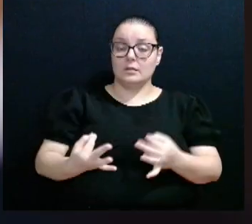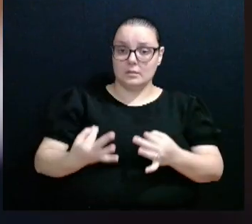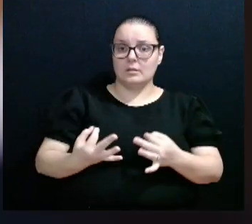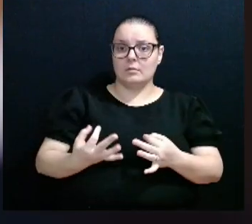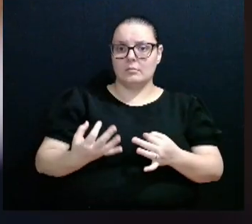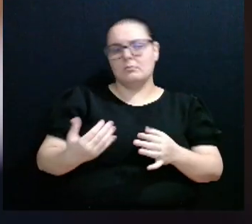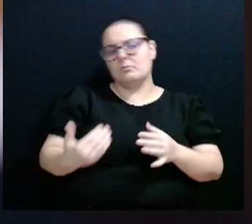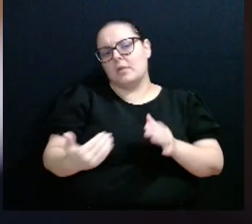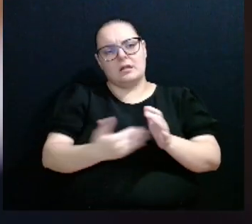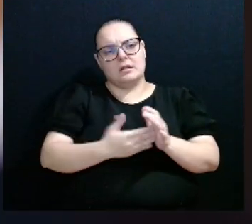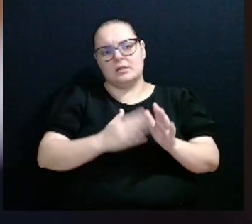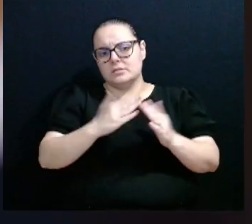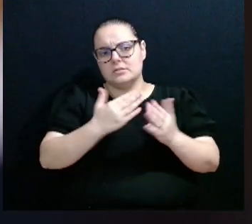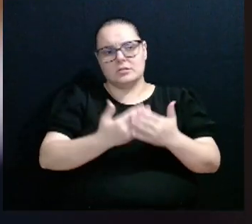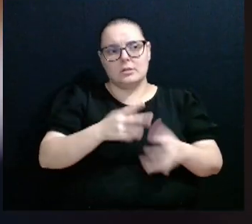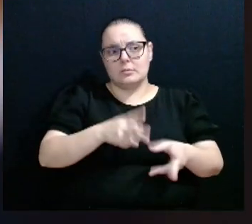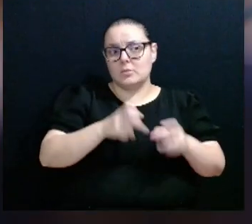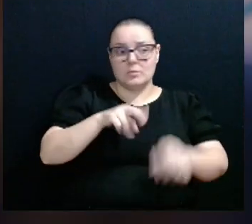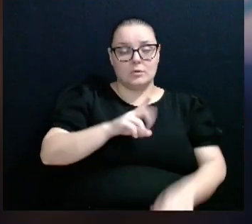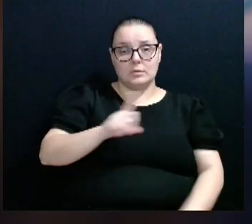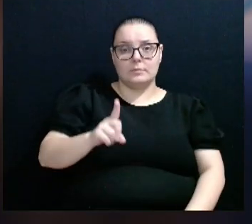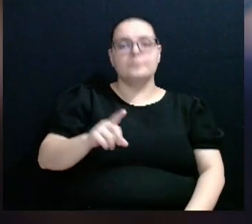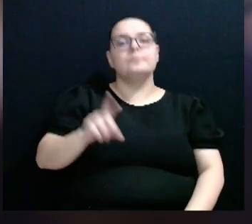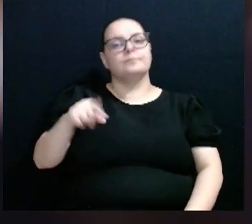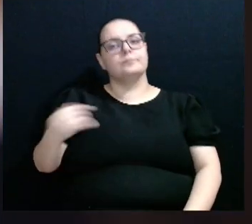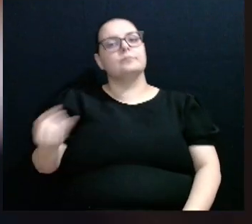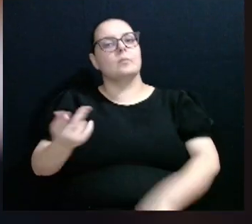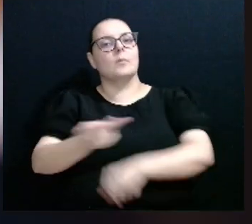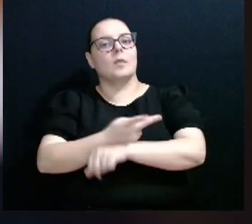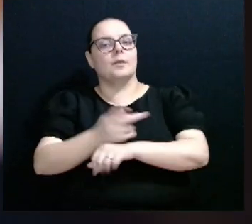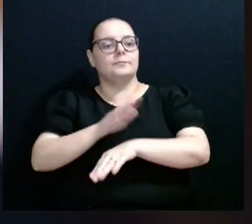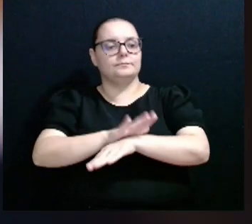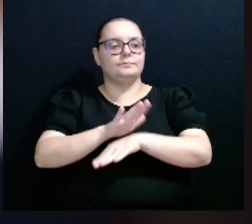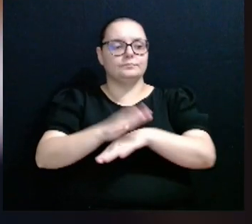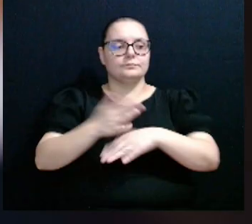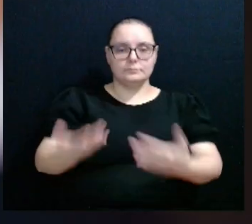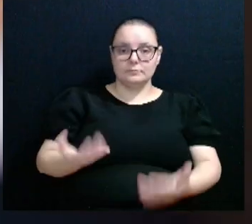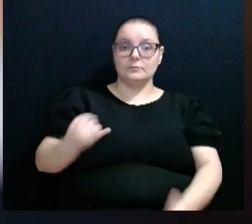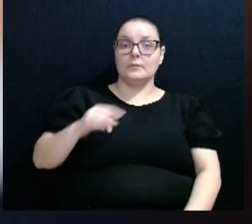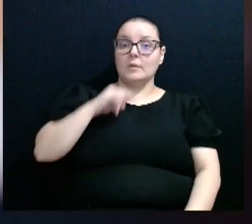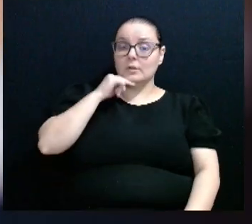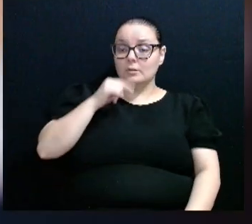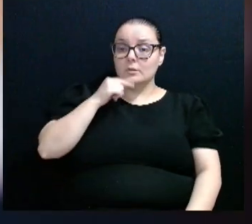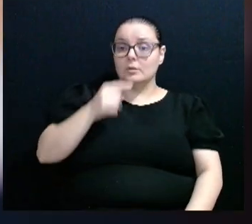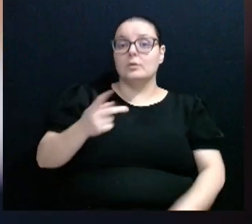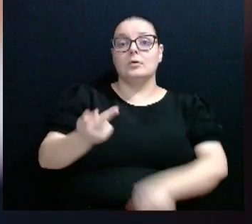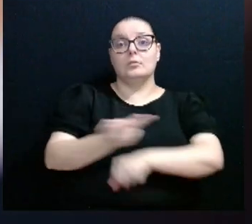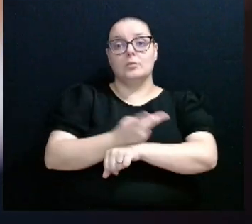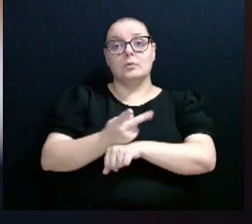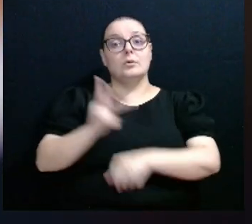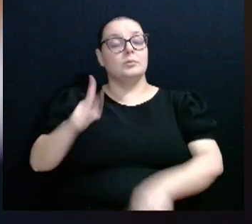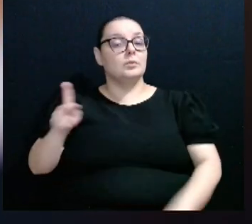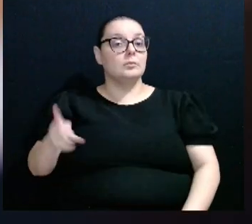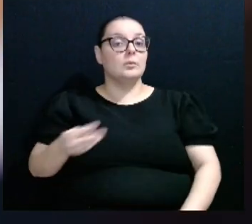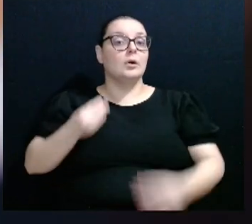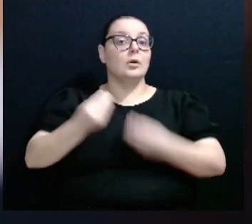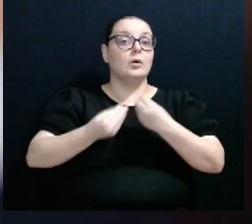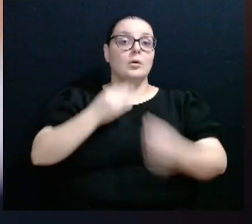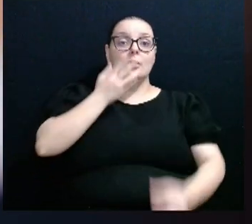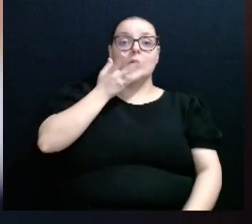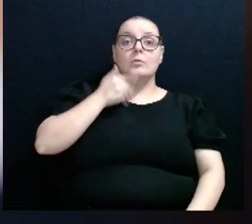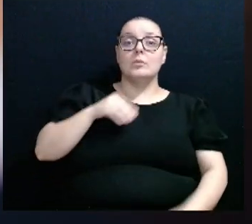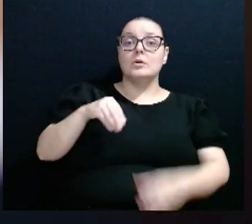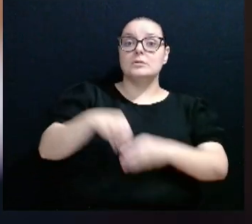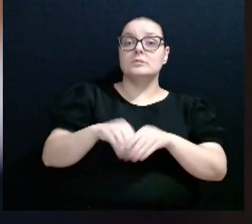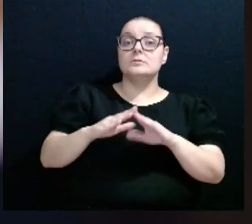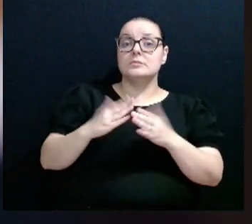é importante você já procurar uma ajuda. E, ao mesmo tempo, se você tiver dúvida, procurar o professor e ver como que essa criança está dentro da escola.